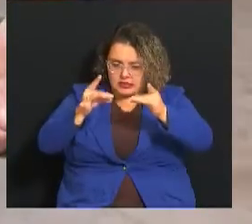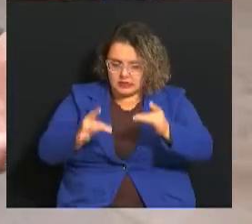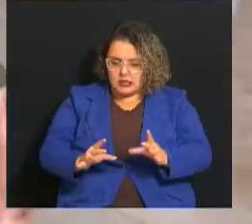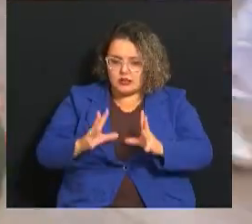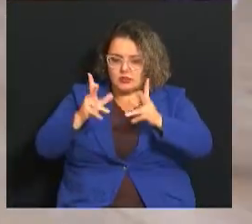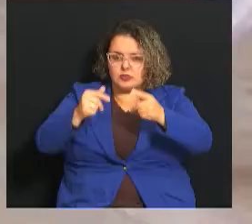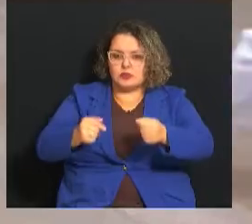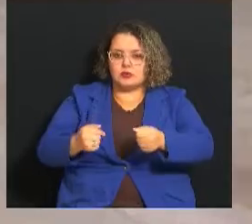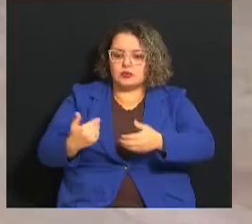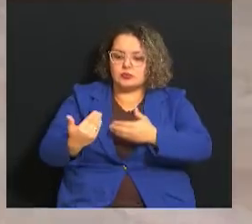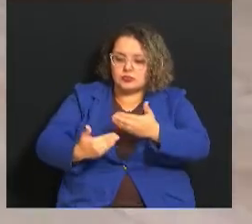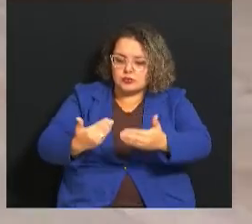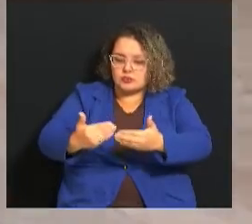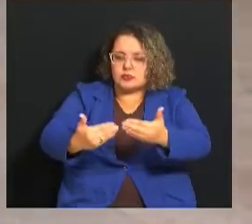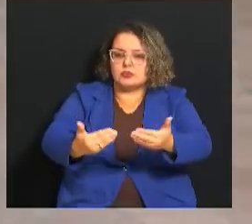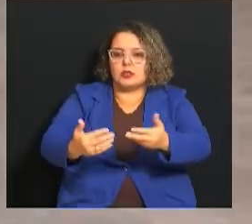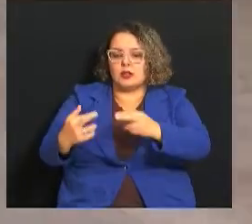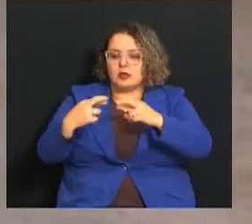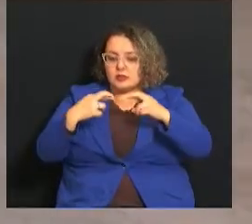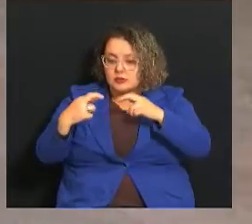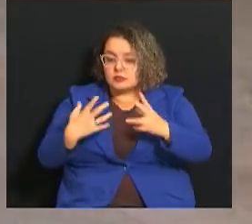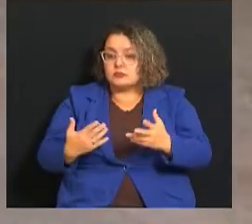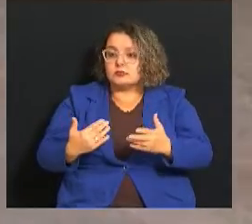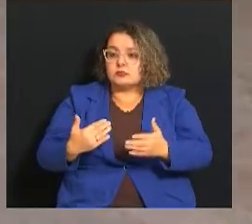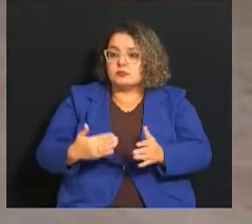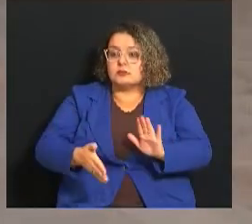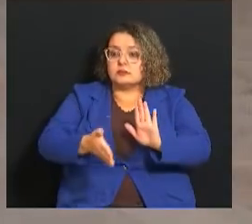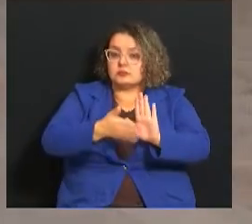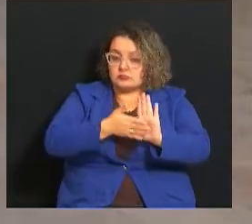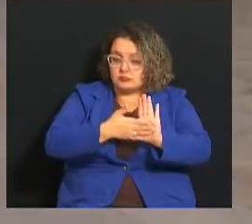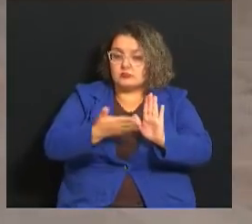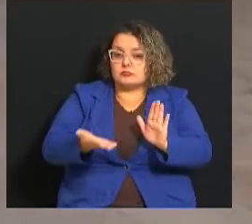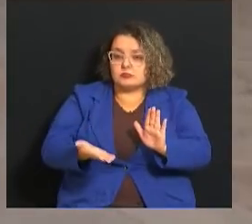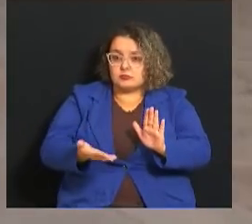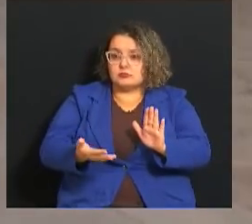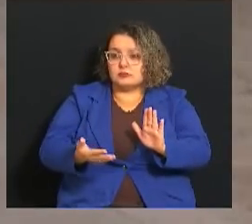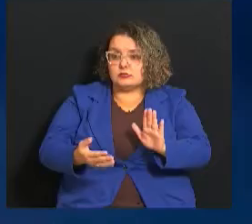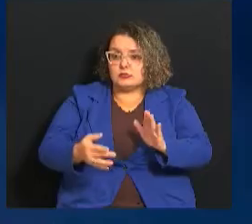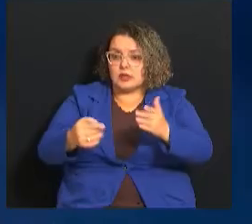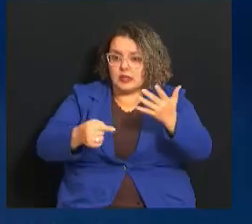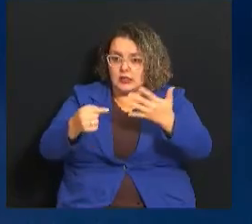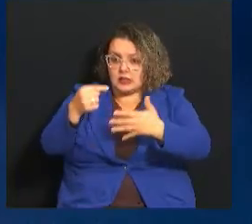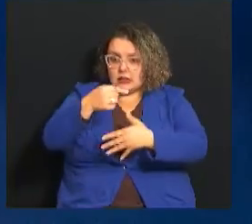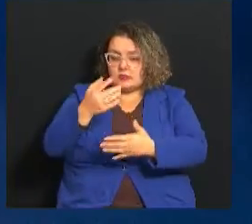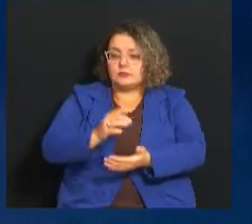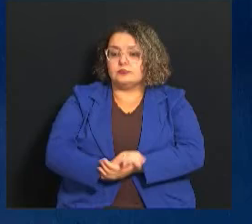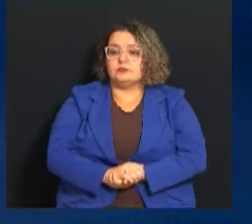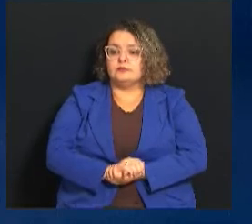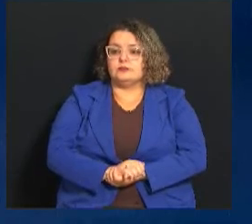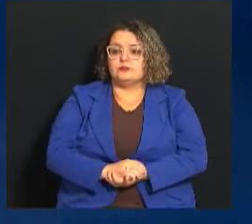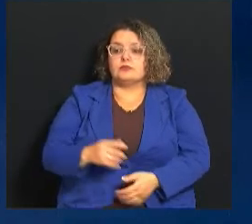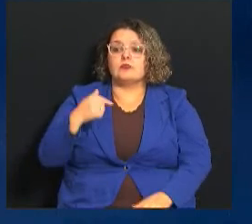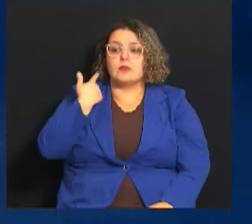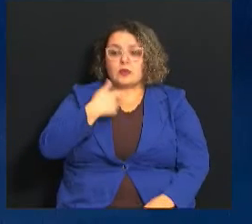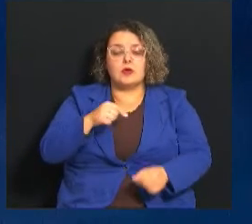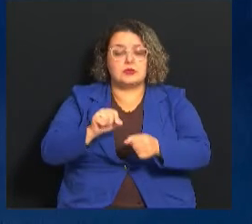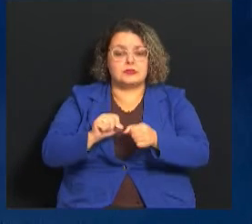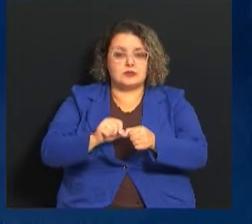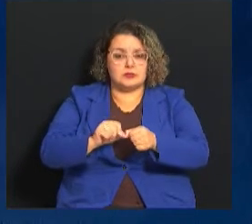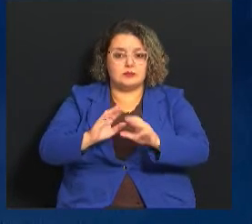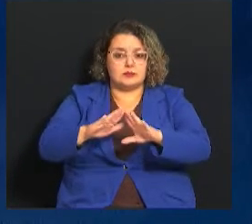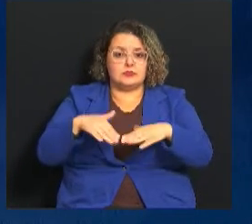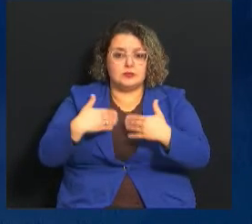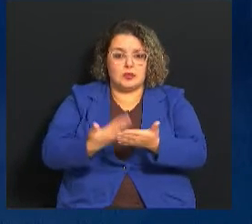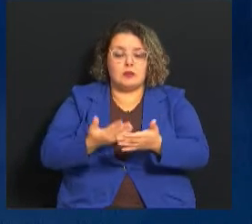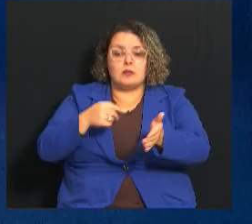processo, além dos procedimentos e seus respectivos itens. Então, nós fizemos um requerimento